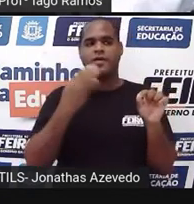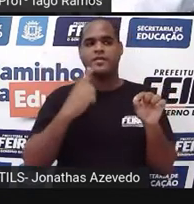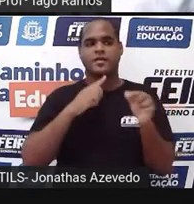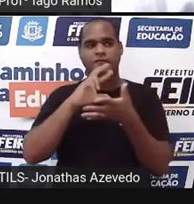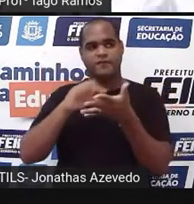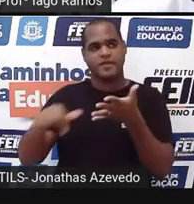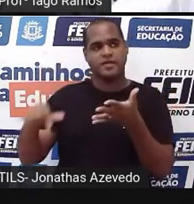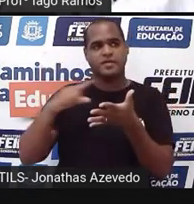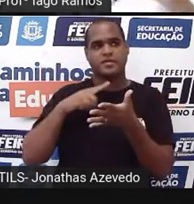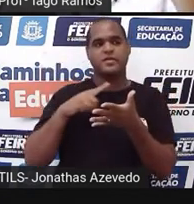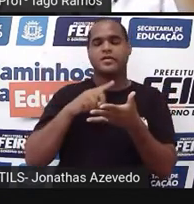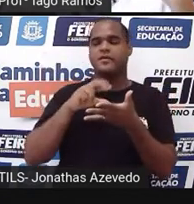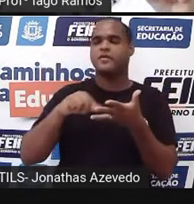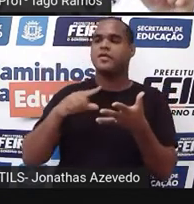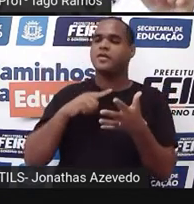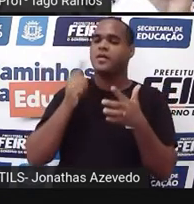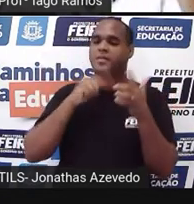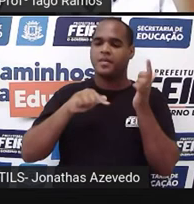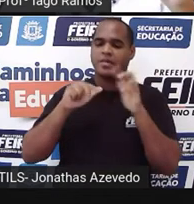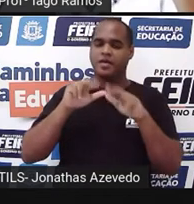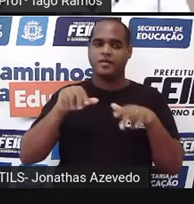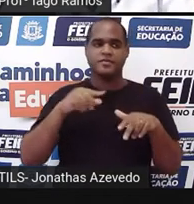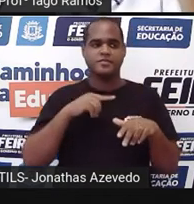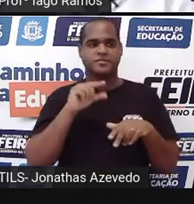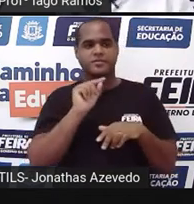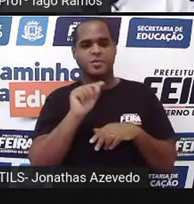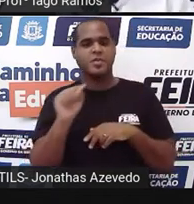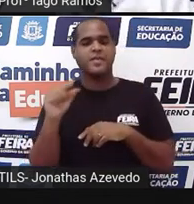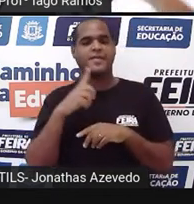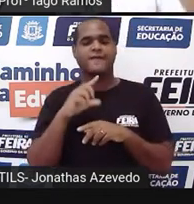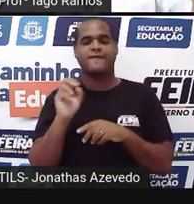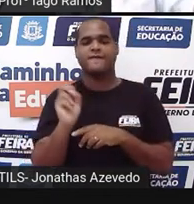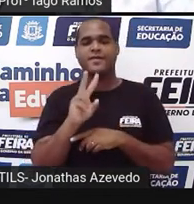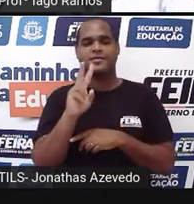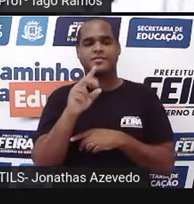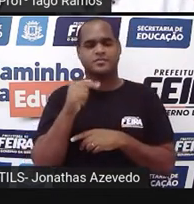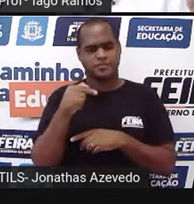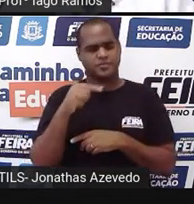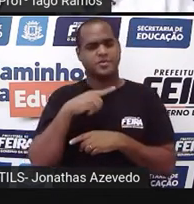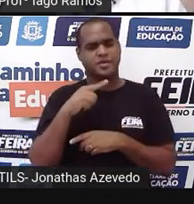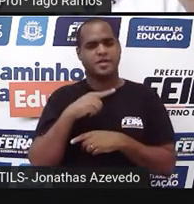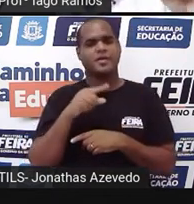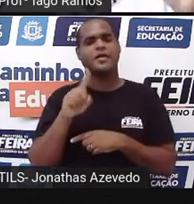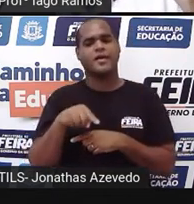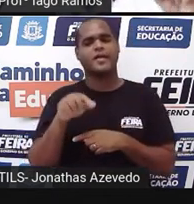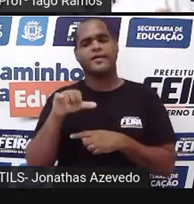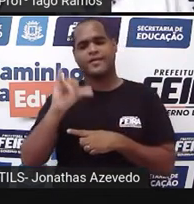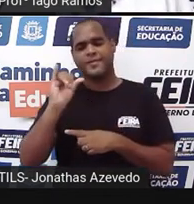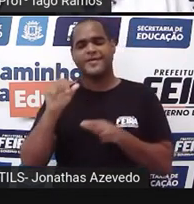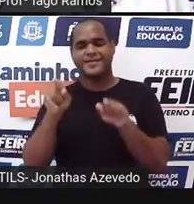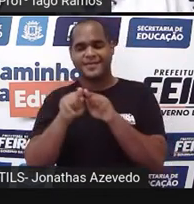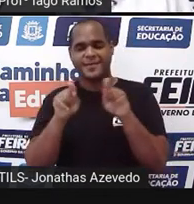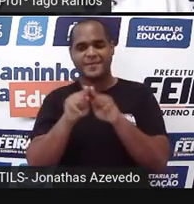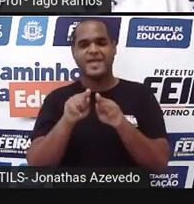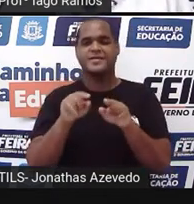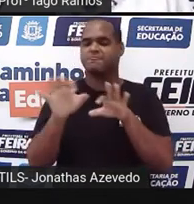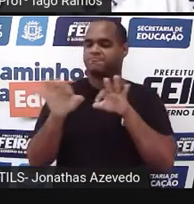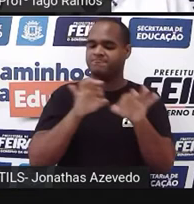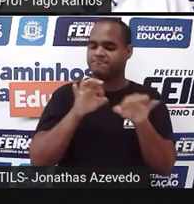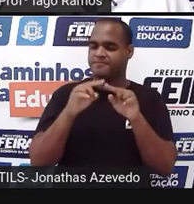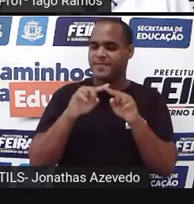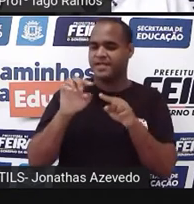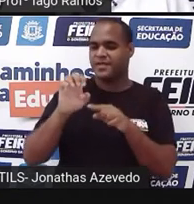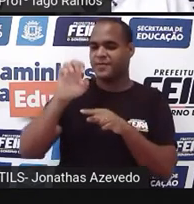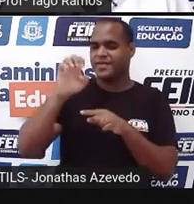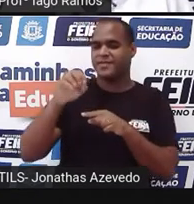um do ladinho do outro cada ponto de se tem um valor para x e um valor para isso y e resolve a